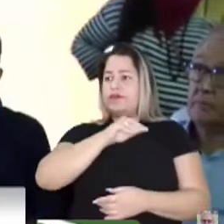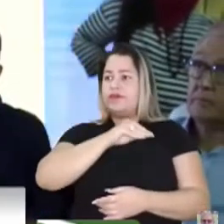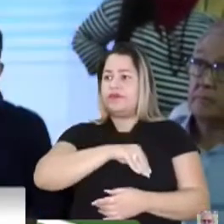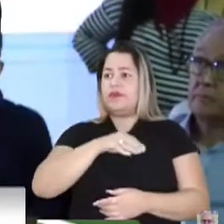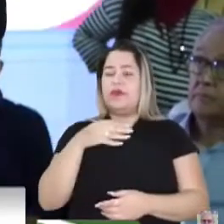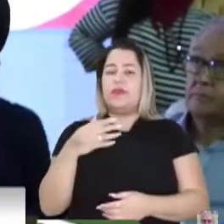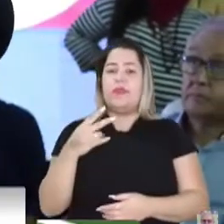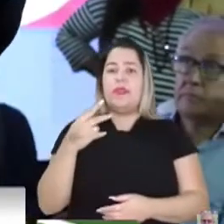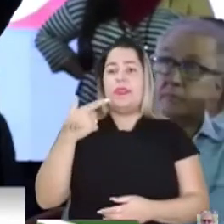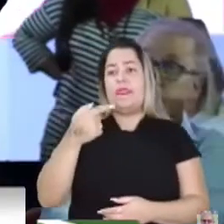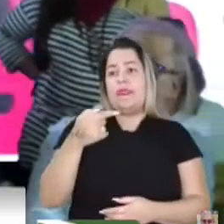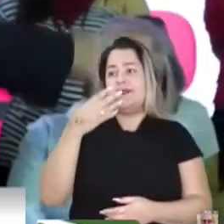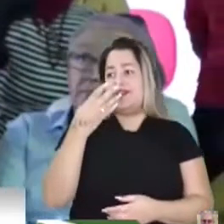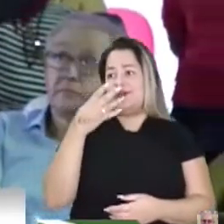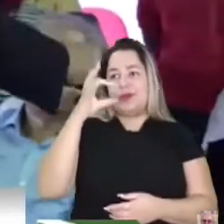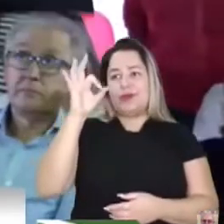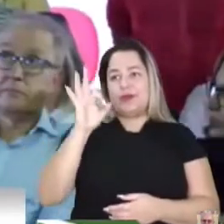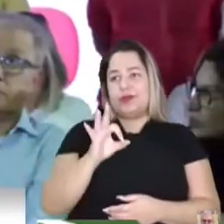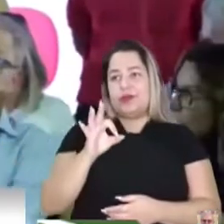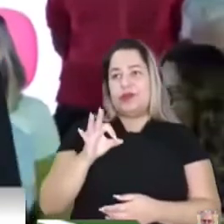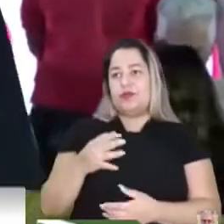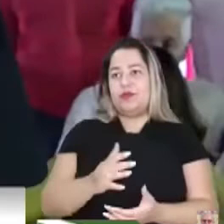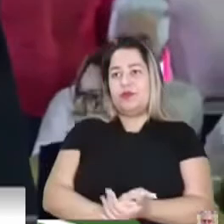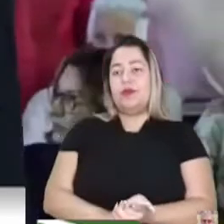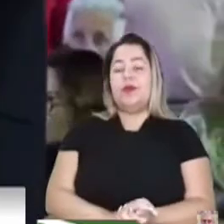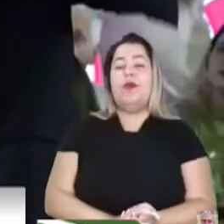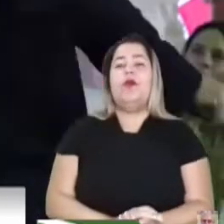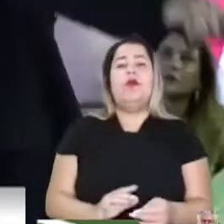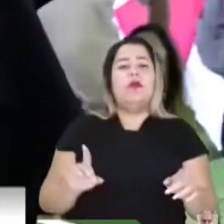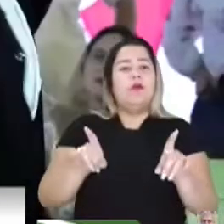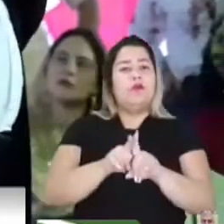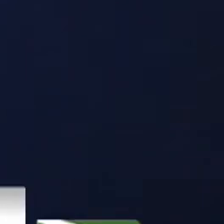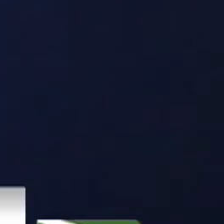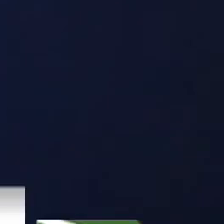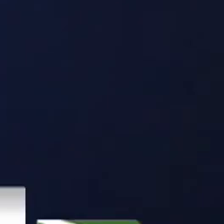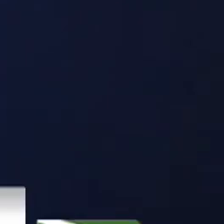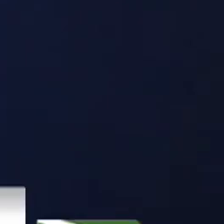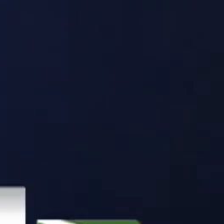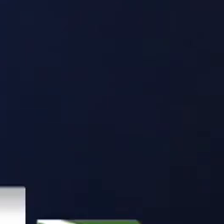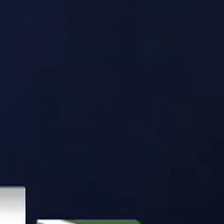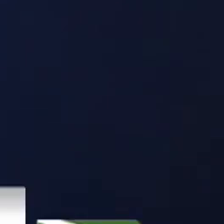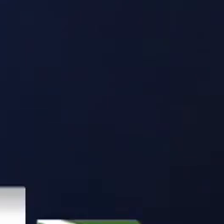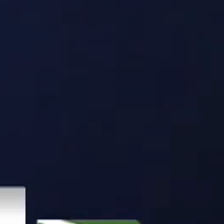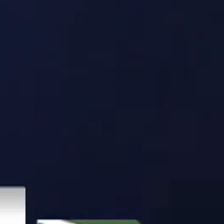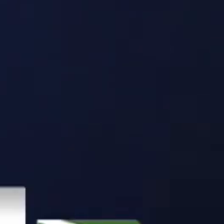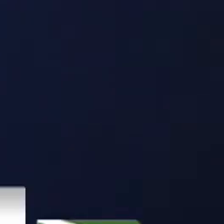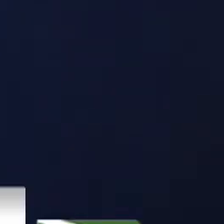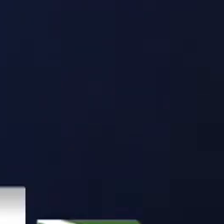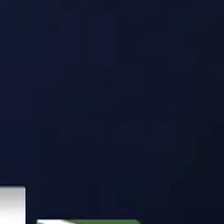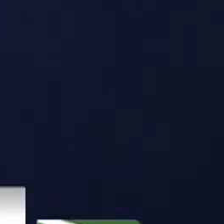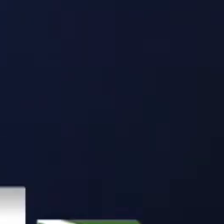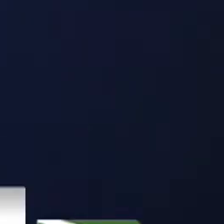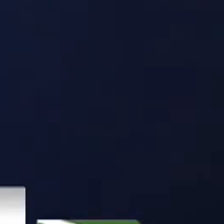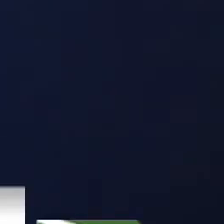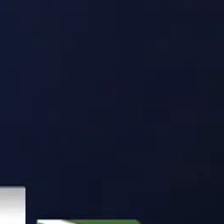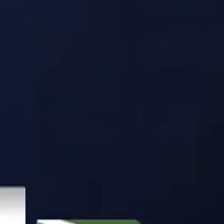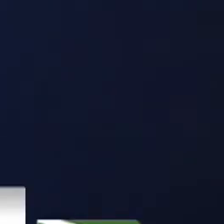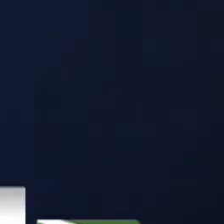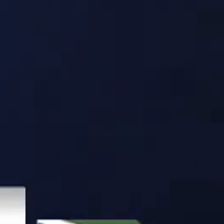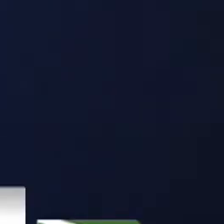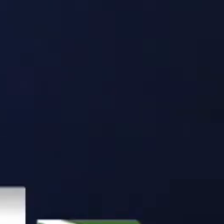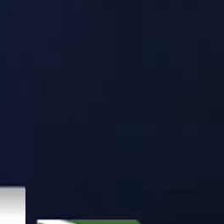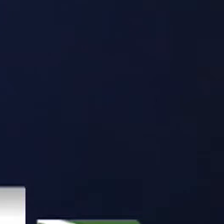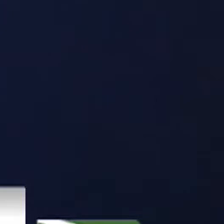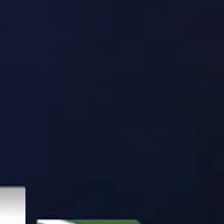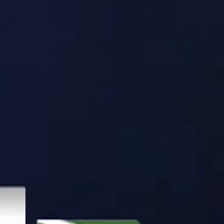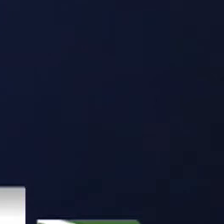grande investidor. E é esse pessoal aí que está apoiando o governo. É essa opção que Bolsonaro faz. Ao invés de defender você, né,